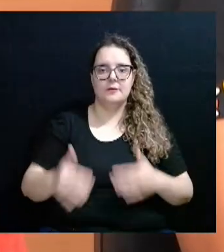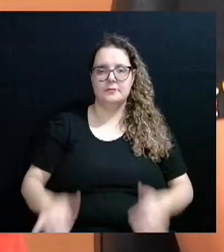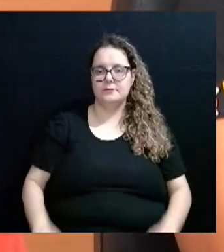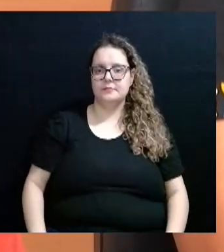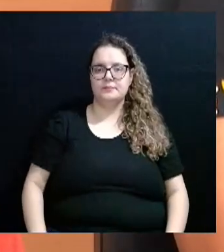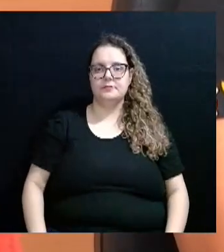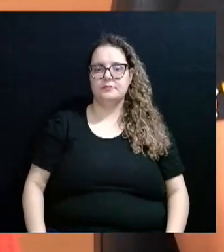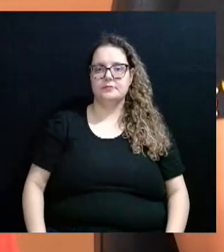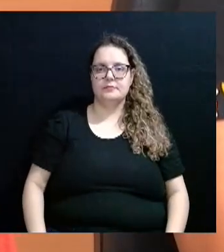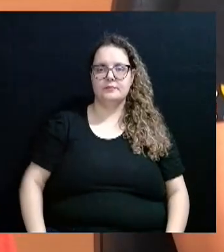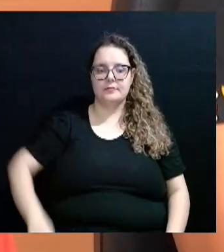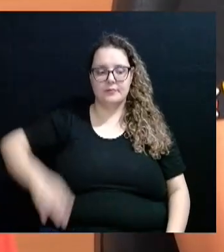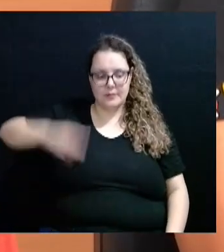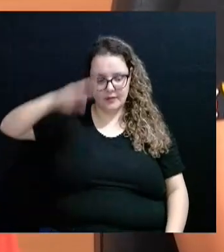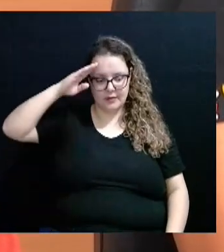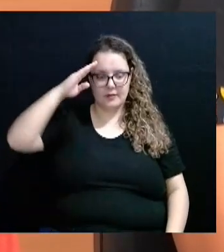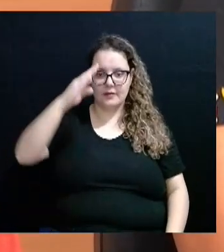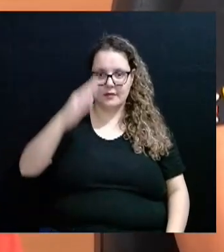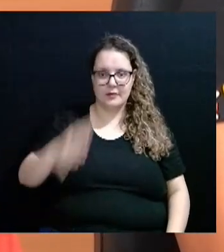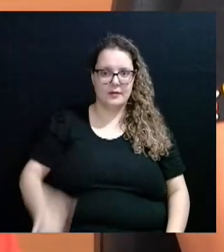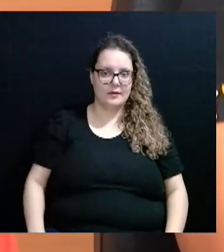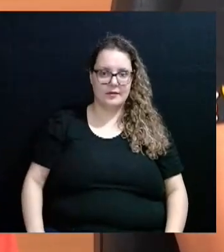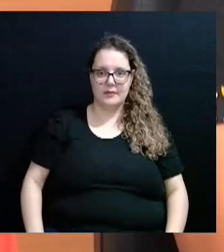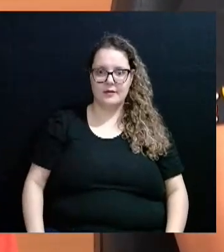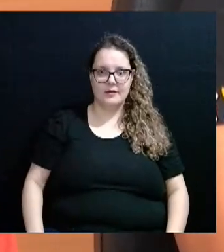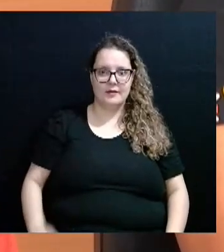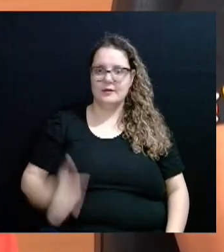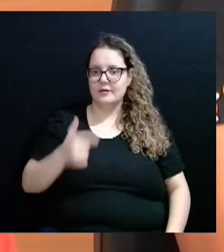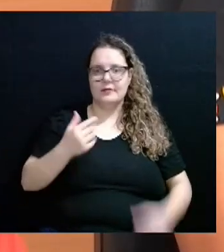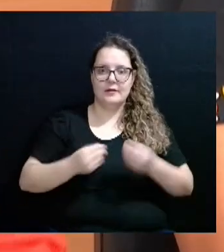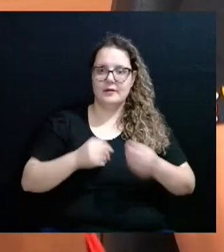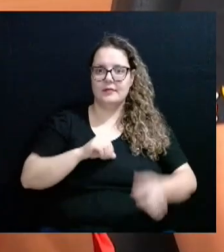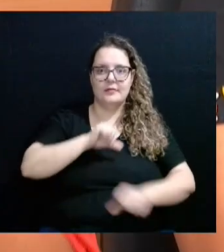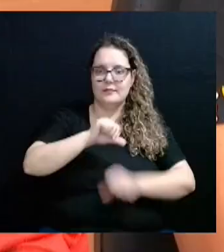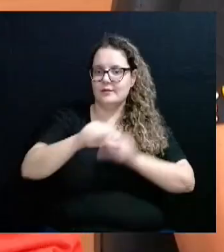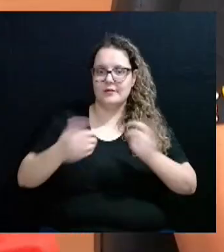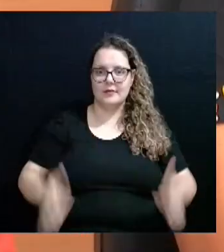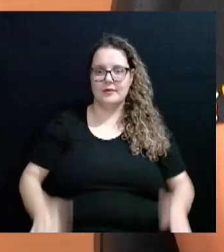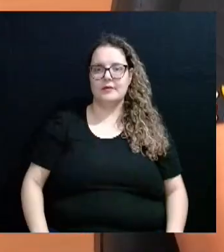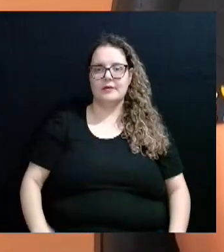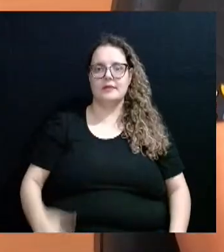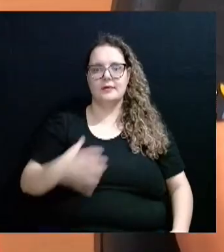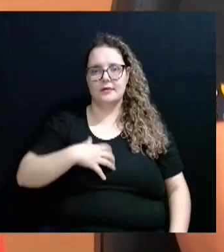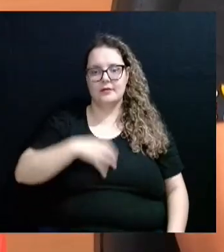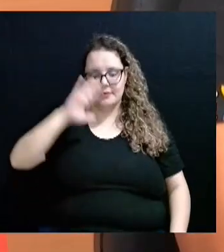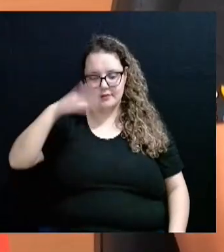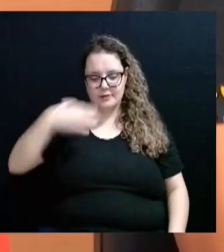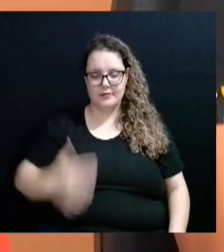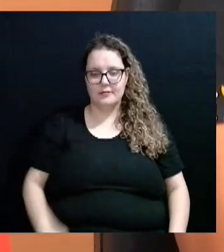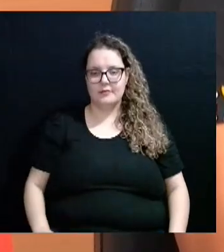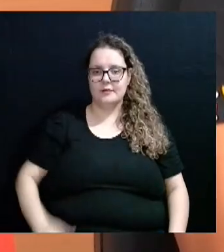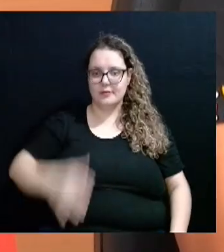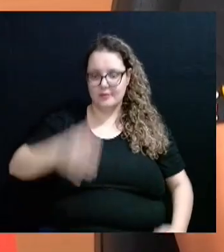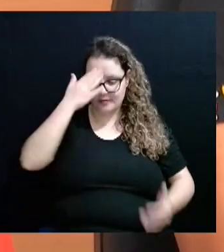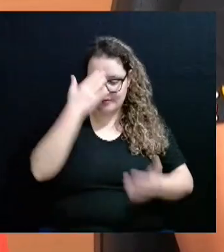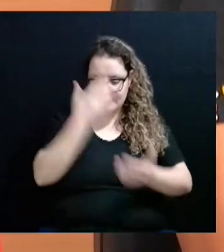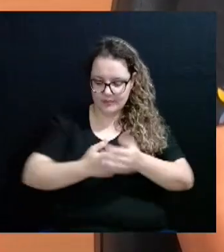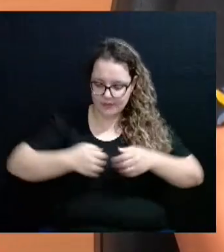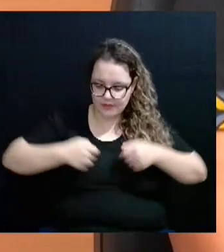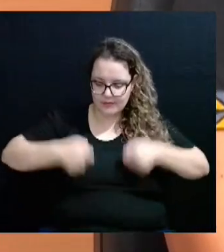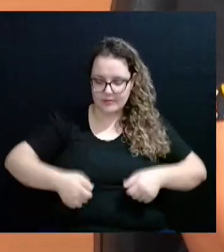filho. Não há o que faça. E eu só me senti honrado, né? Vesti a camisa, bermuda, boné,